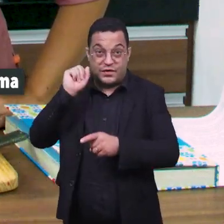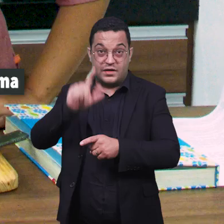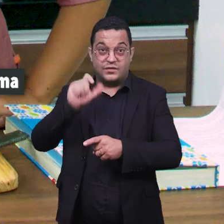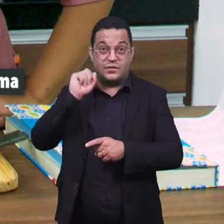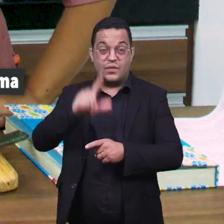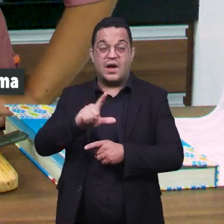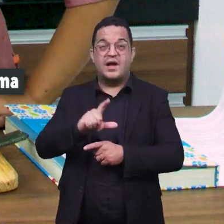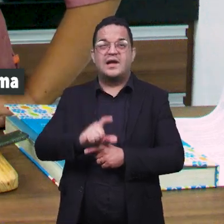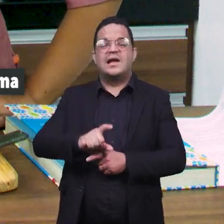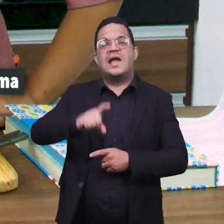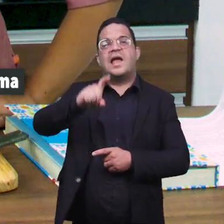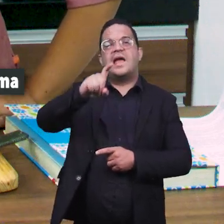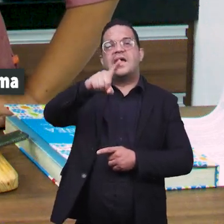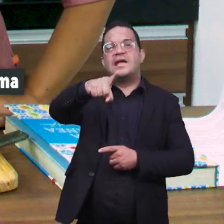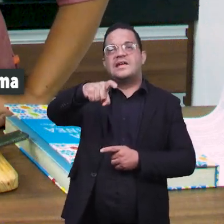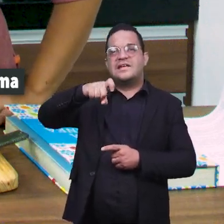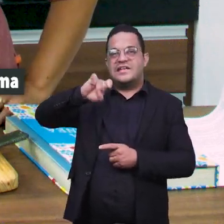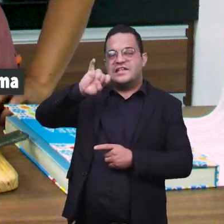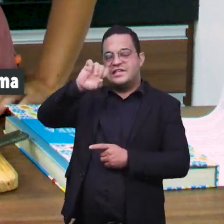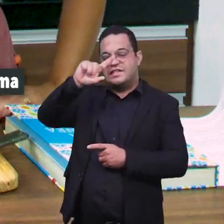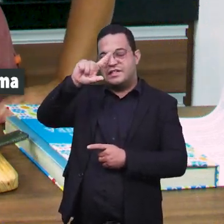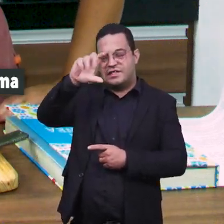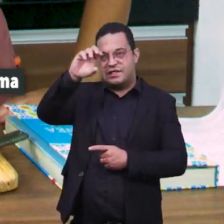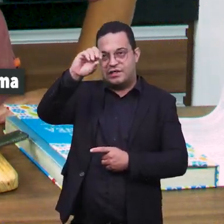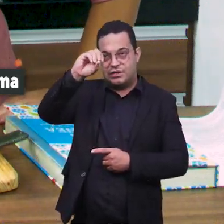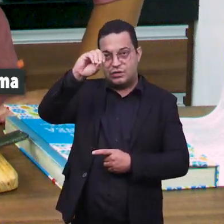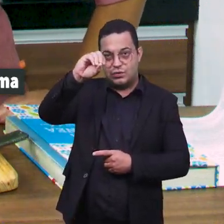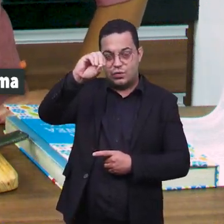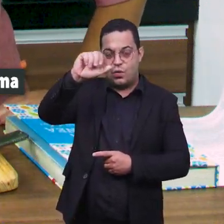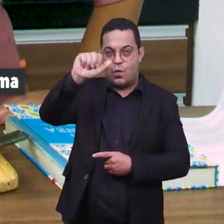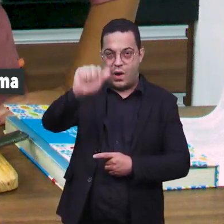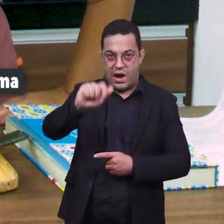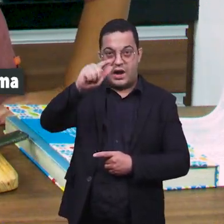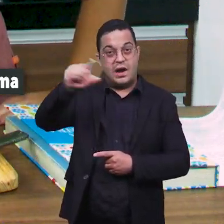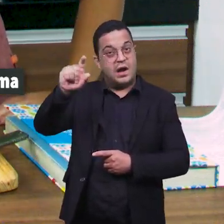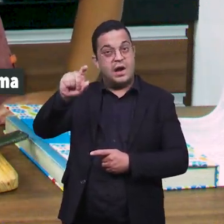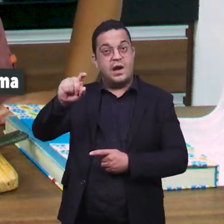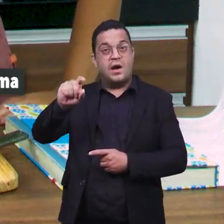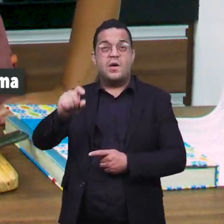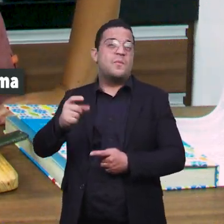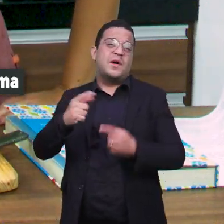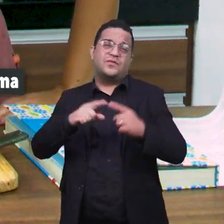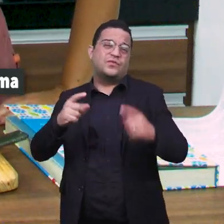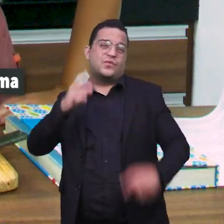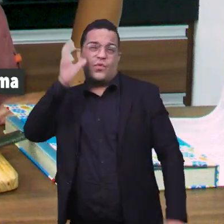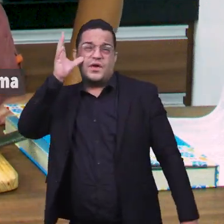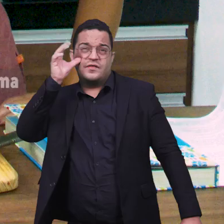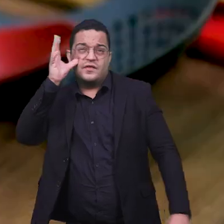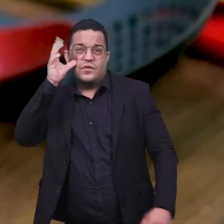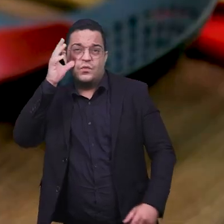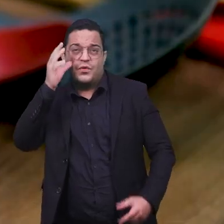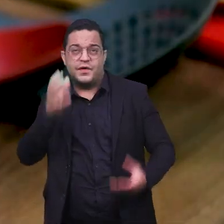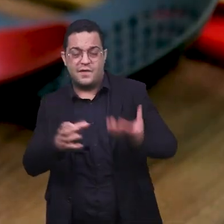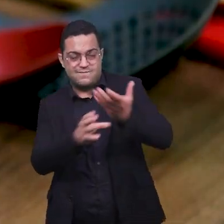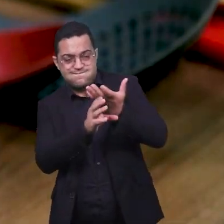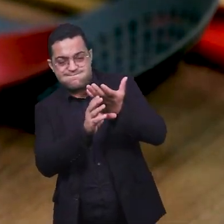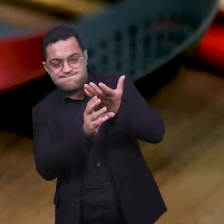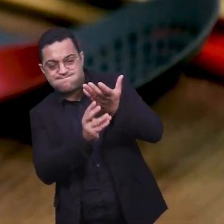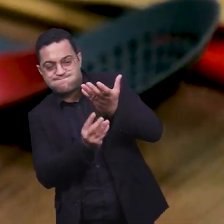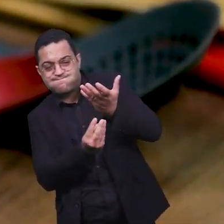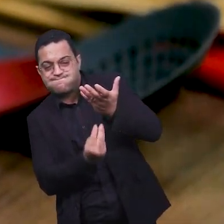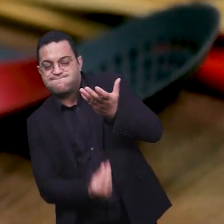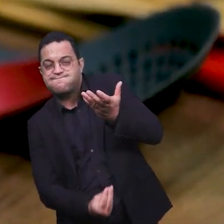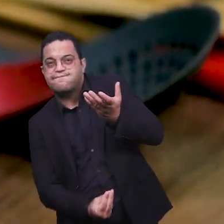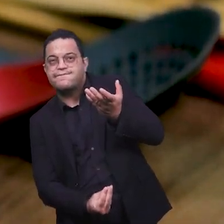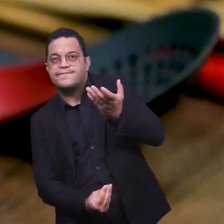faz o papel de uma peneira. A famosa peneira, né? Gente, mas ele é tão prático que ele